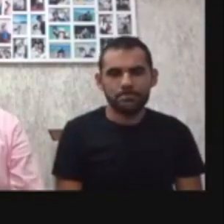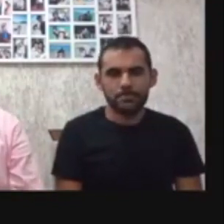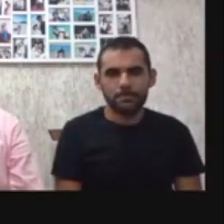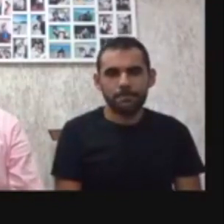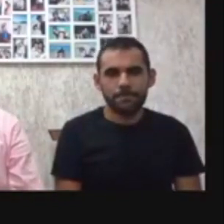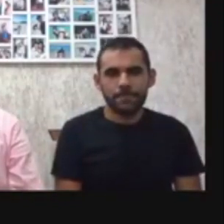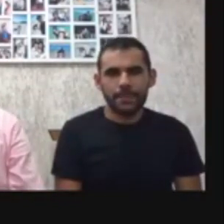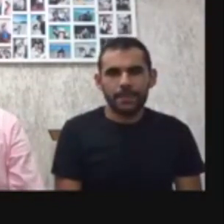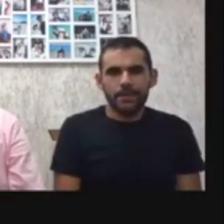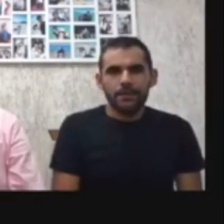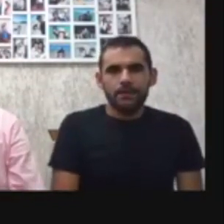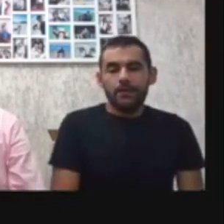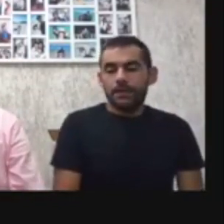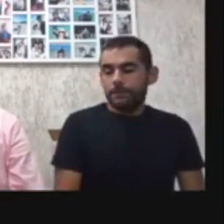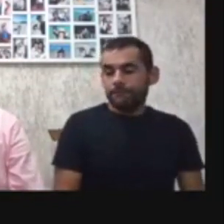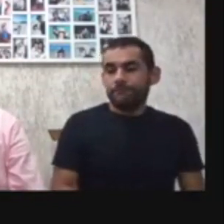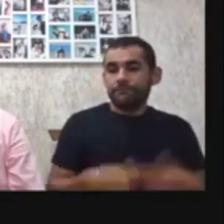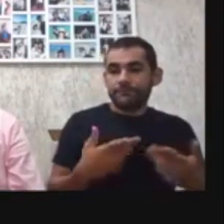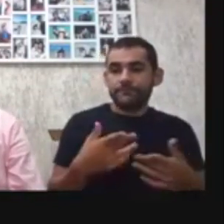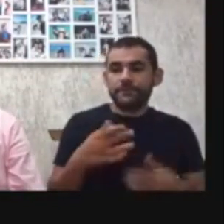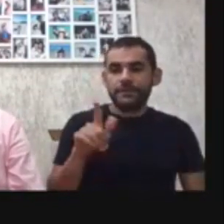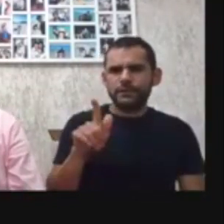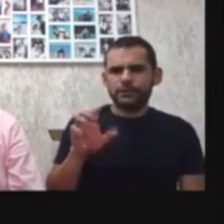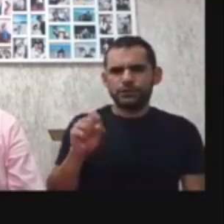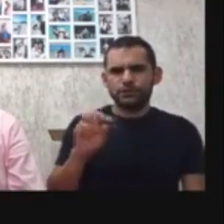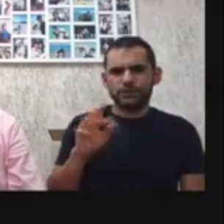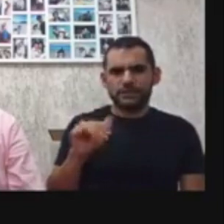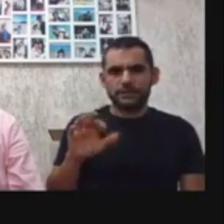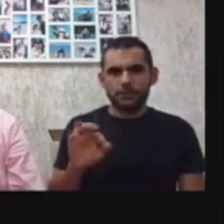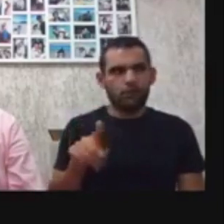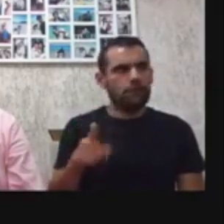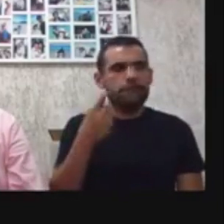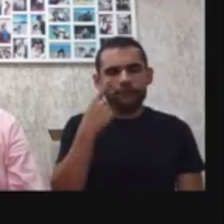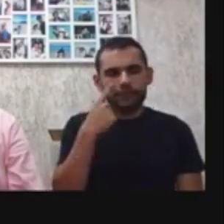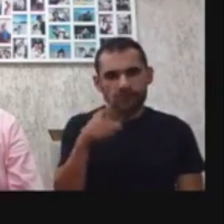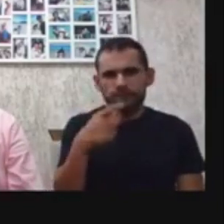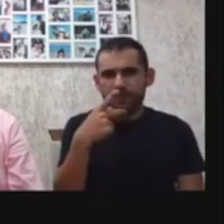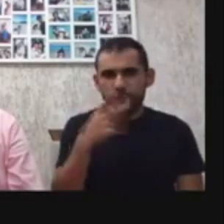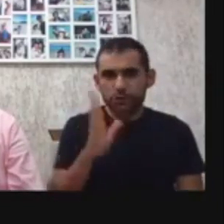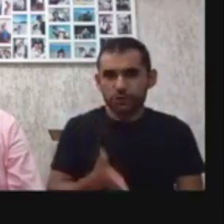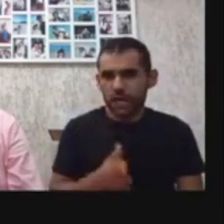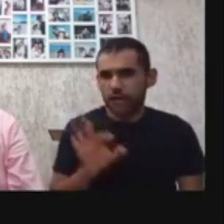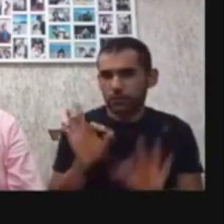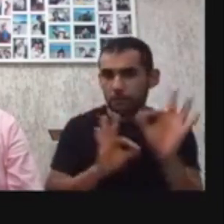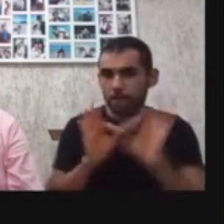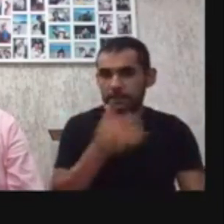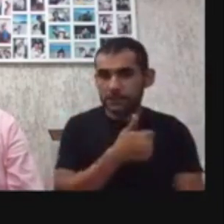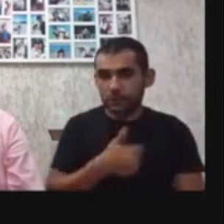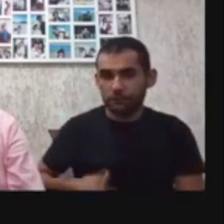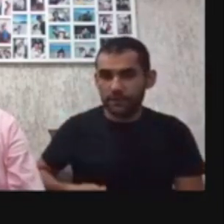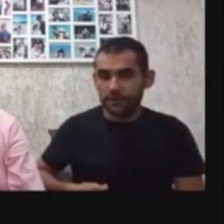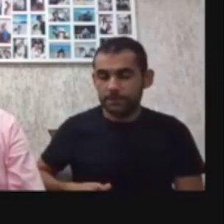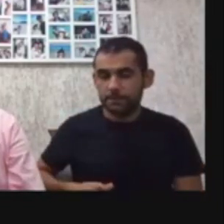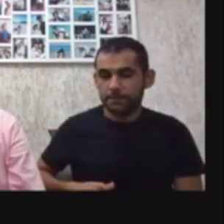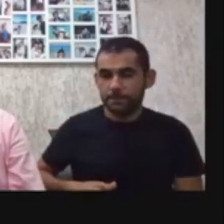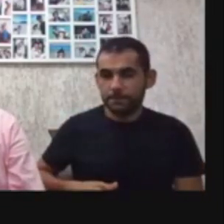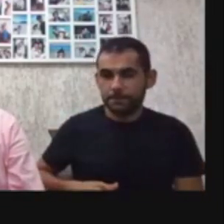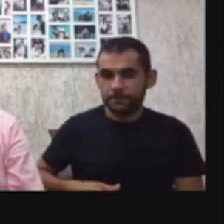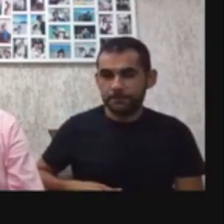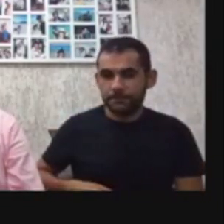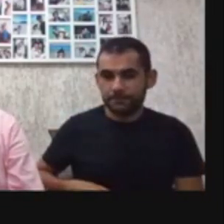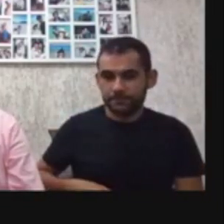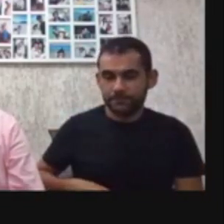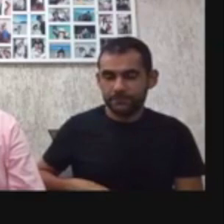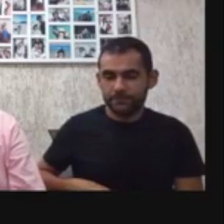tópicos. Falando um pouquinho ainda em gestão, eu vejo que o senhor fala bastante no seu plano de governo sobre as questões